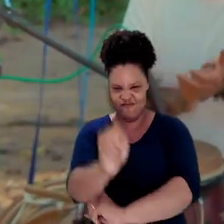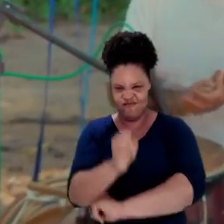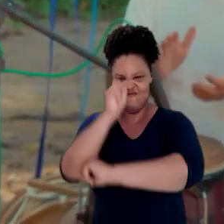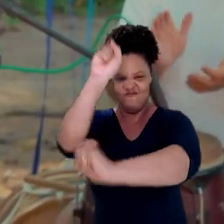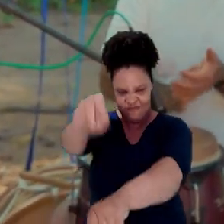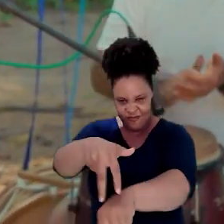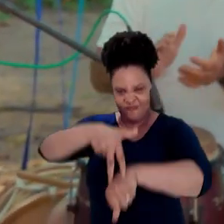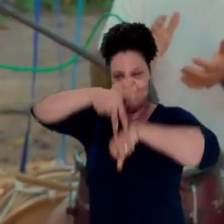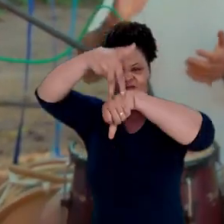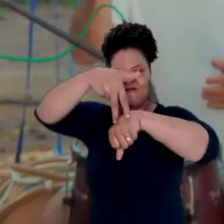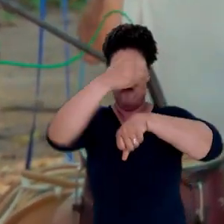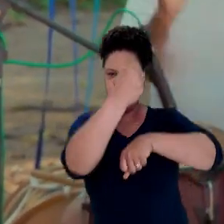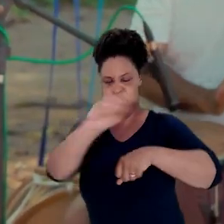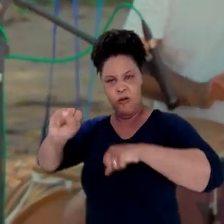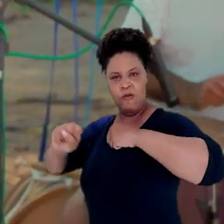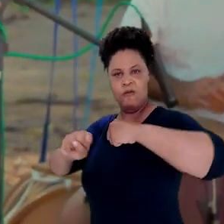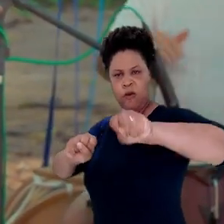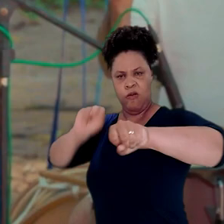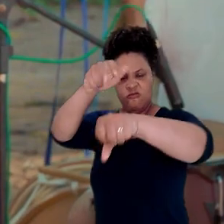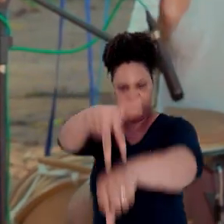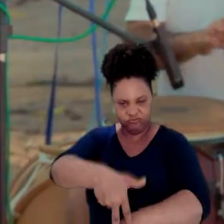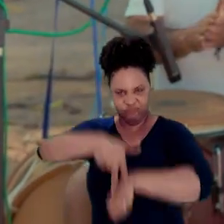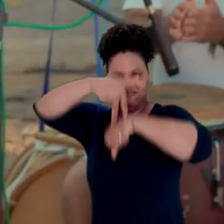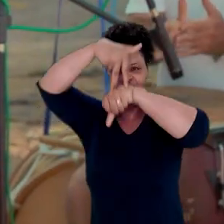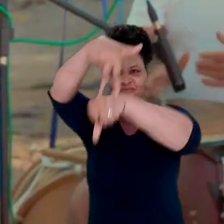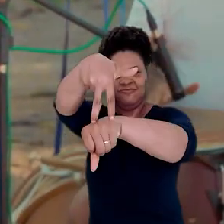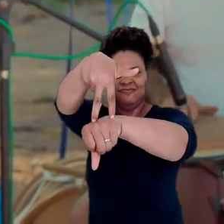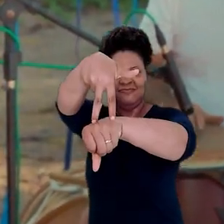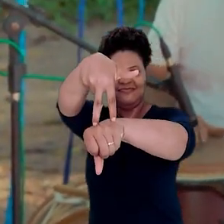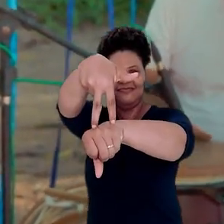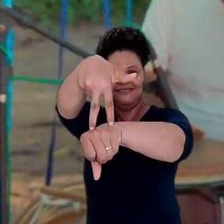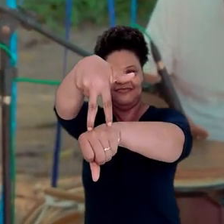veio da senzala, senhorzinho, combater.